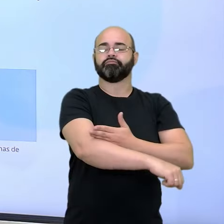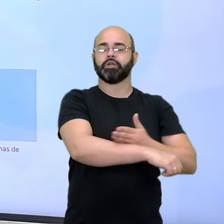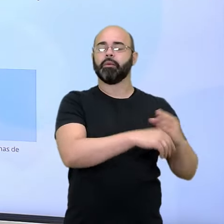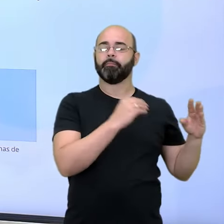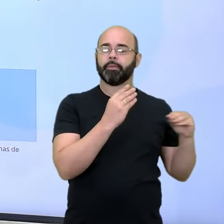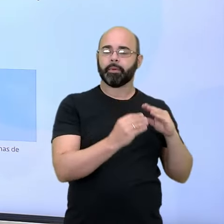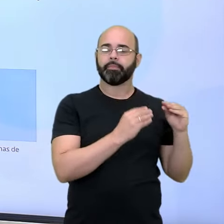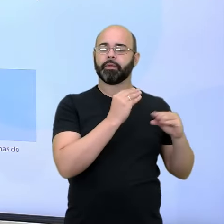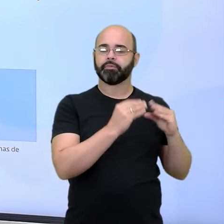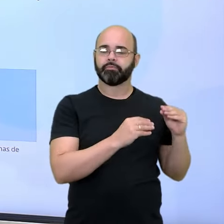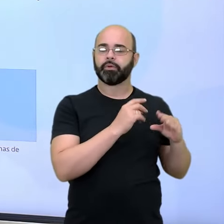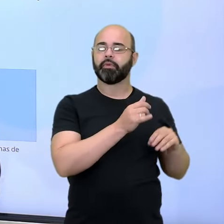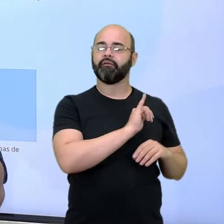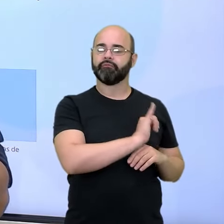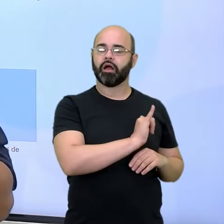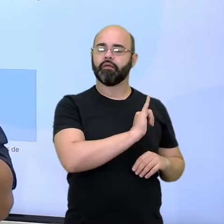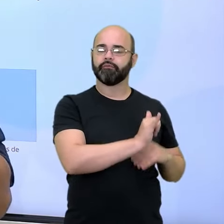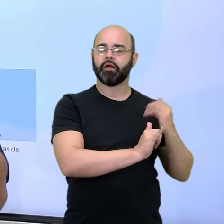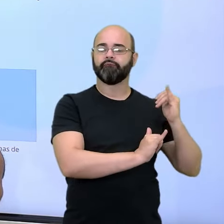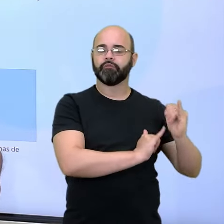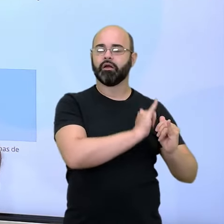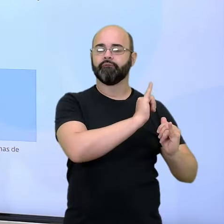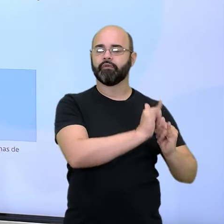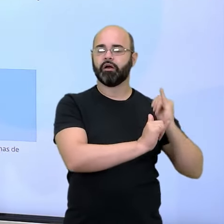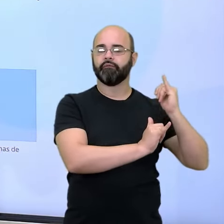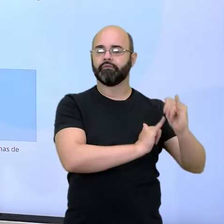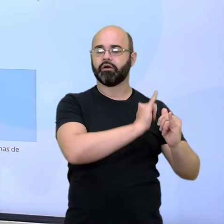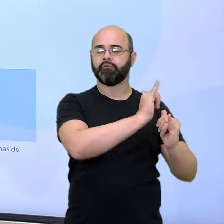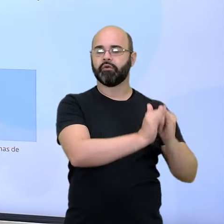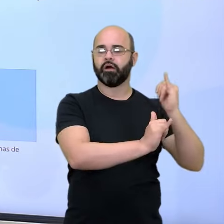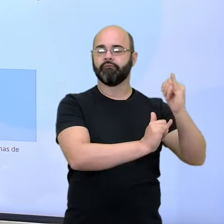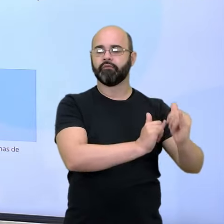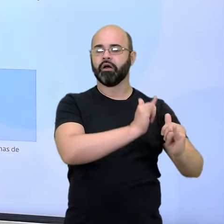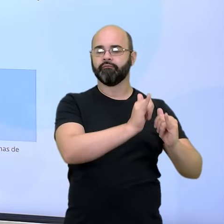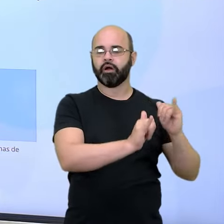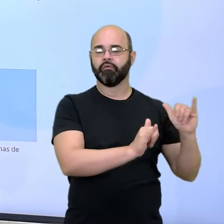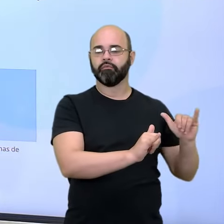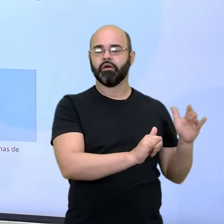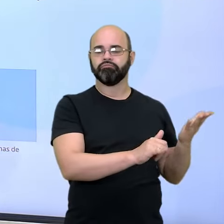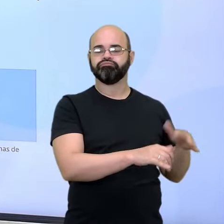medida que a gente vai aprendendo mais, a gente vai se tornando pessoas mais inteligentes, menos